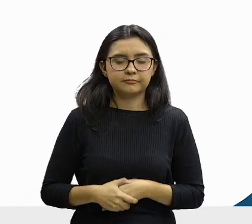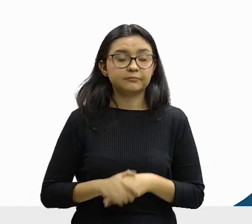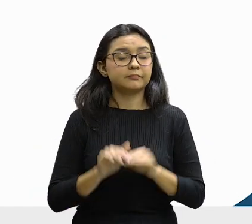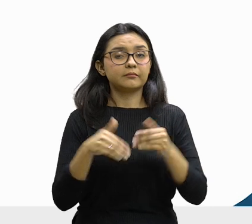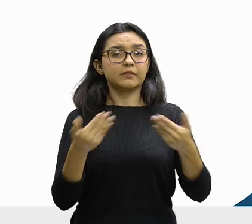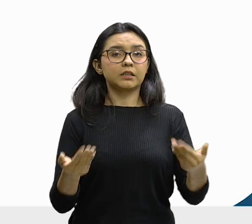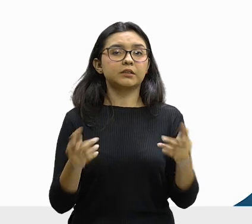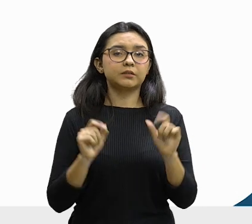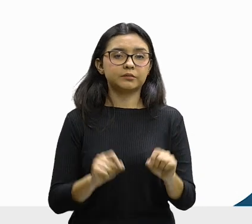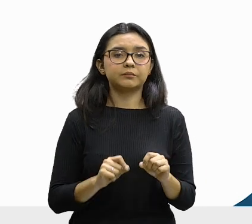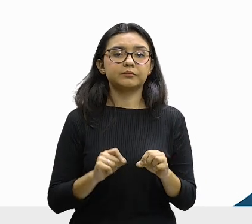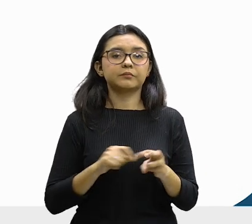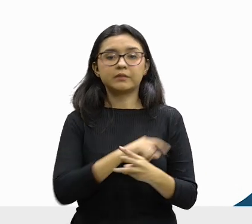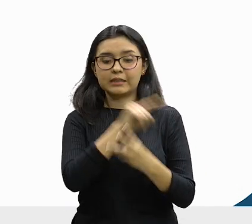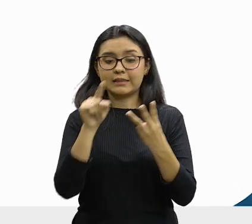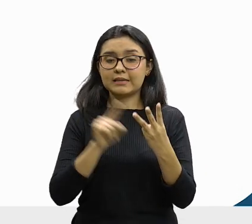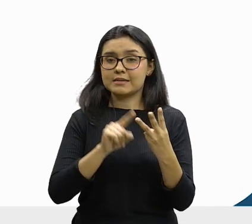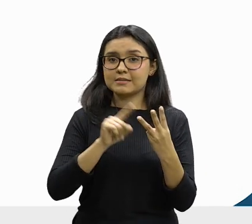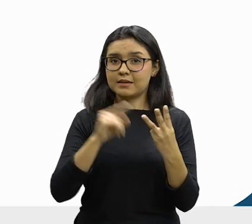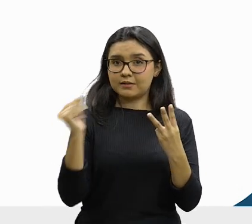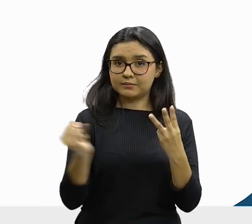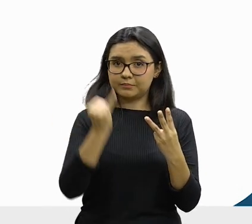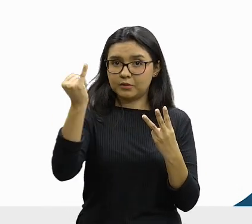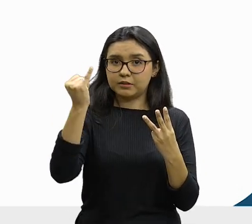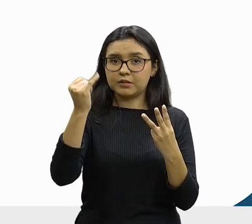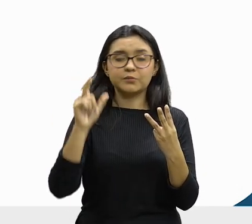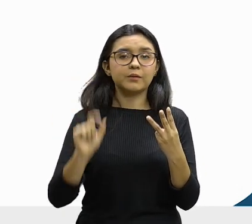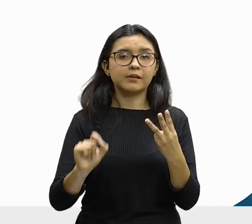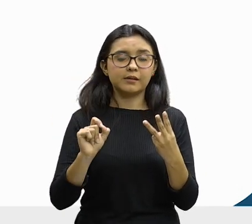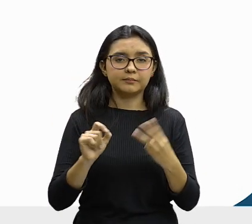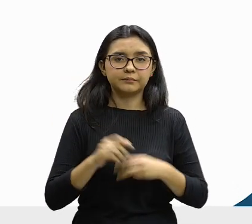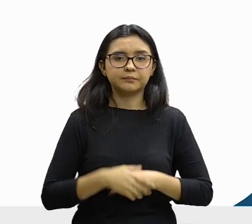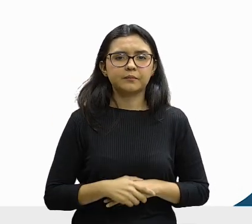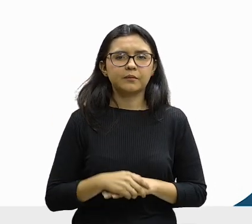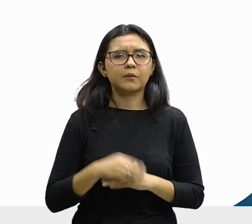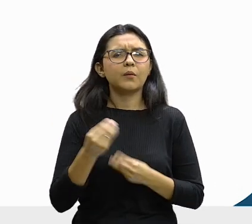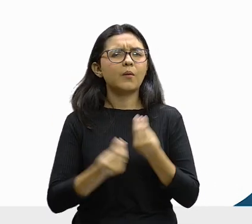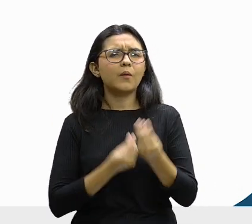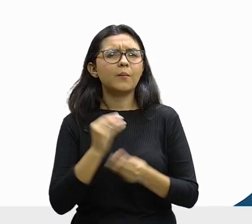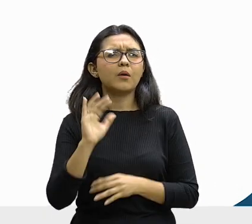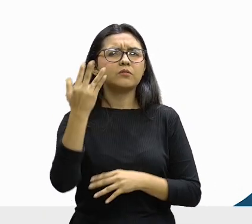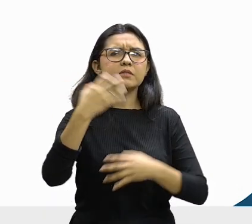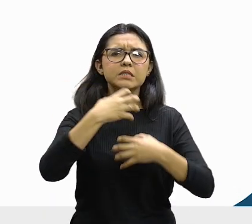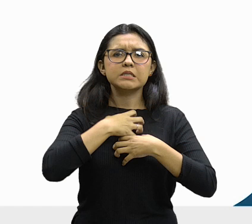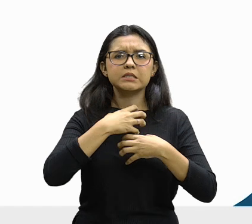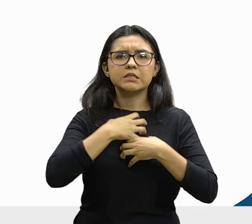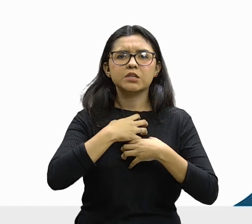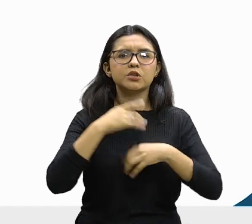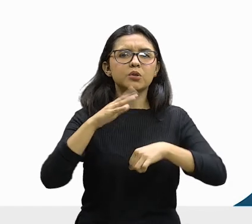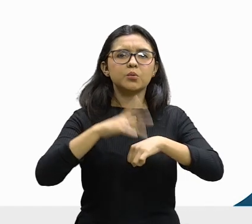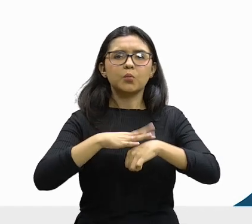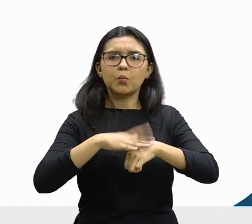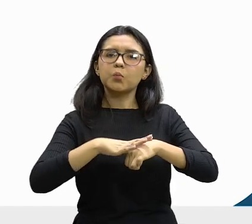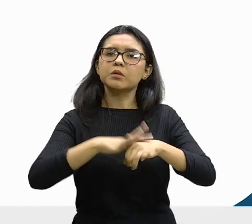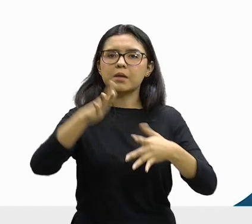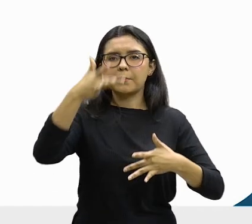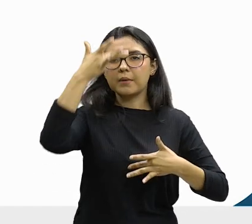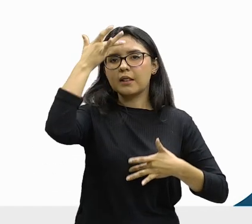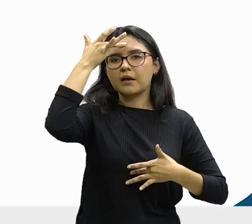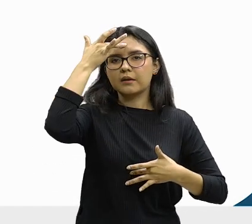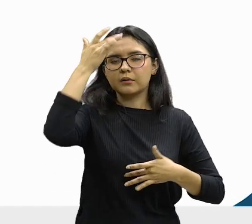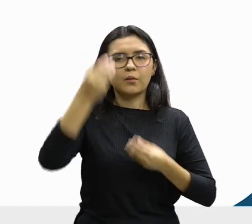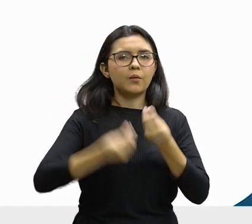E terceiro ponto importante, quando que ocorre o sintoma da malária? O sintoma da malária, gente,